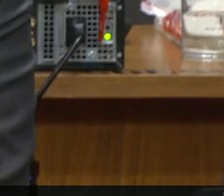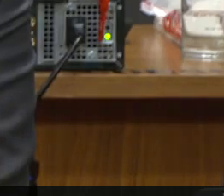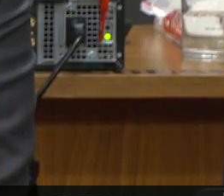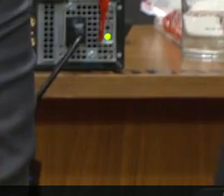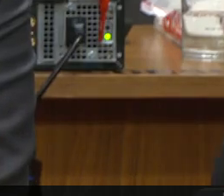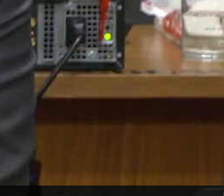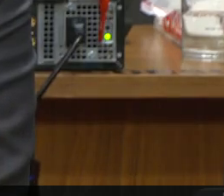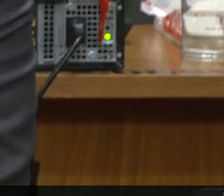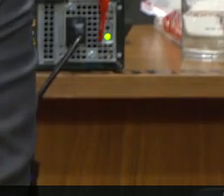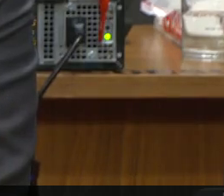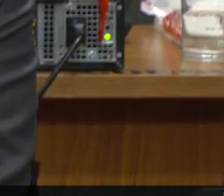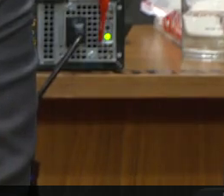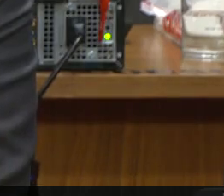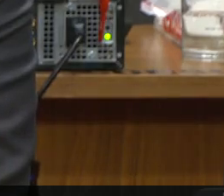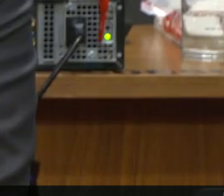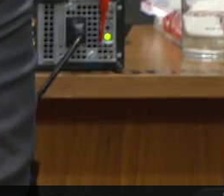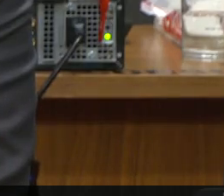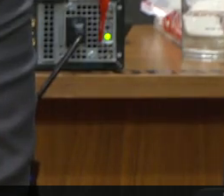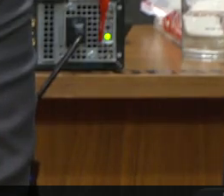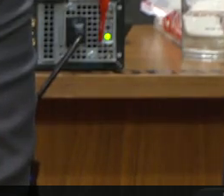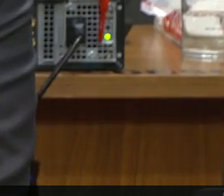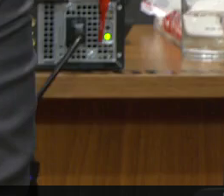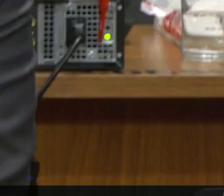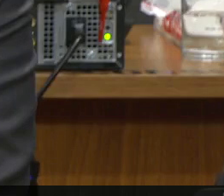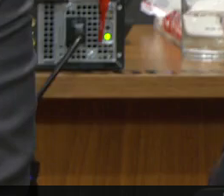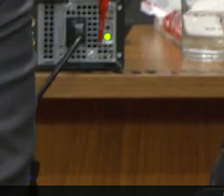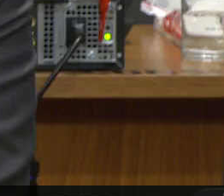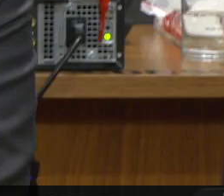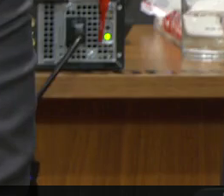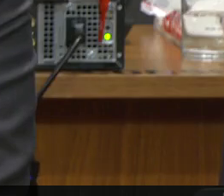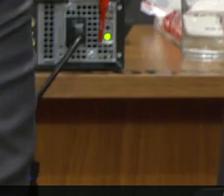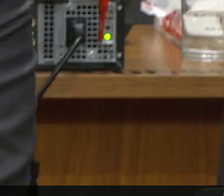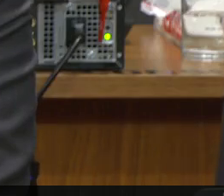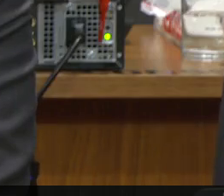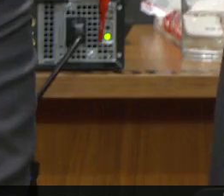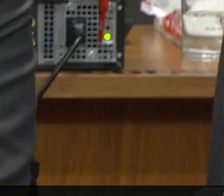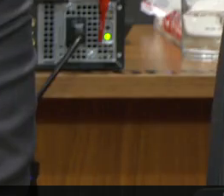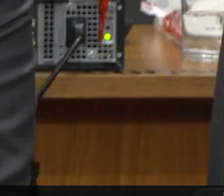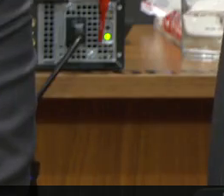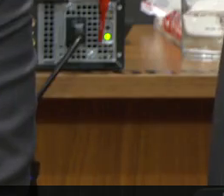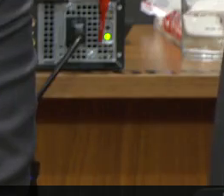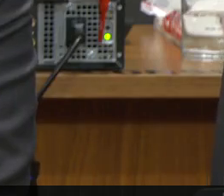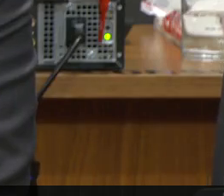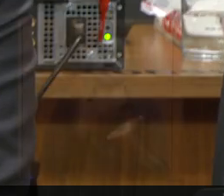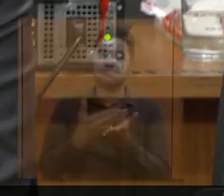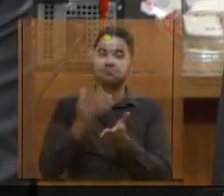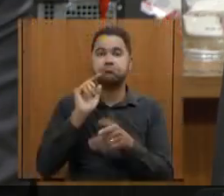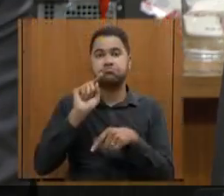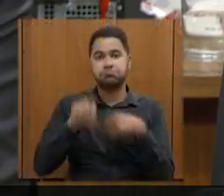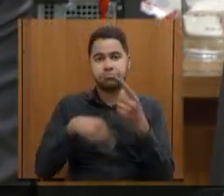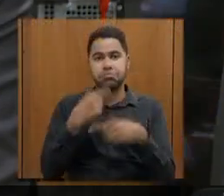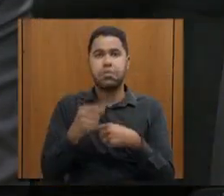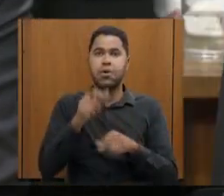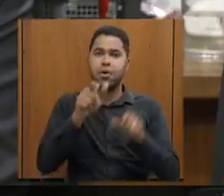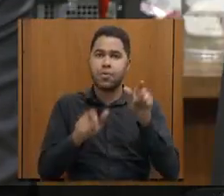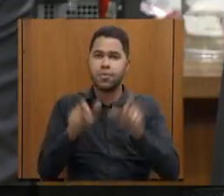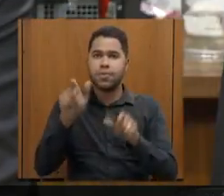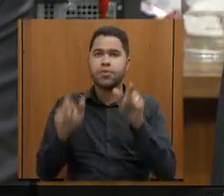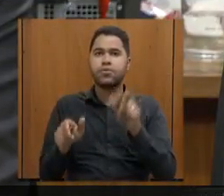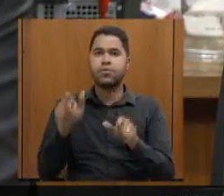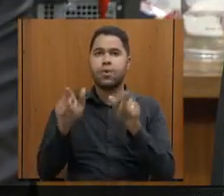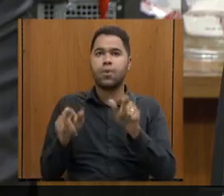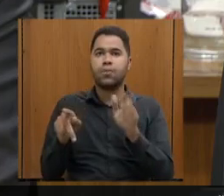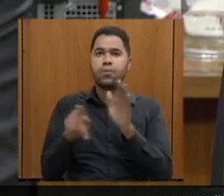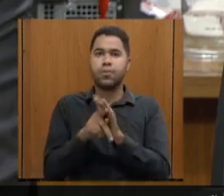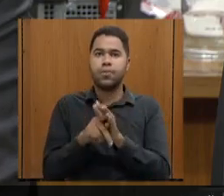conversamos com o presidente a levamos técnicos e foi feito uma conversa de Inicial Depois o pessoal ali do